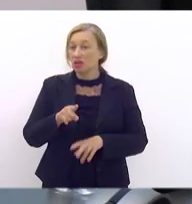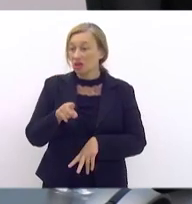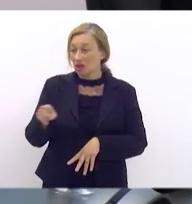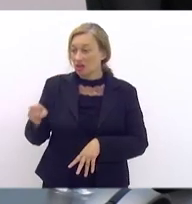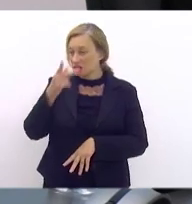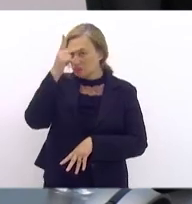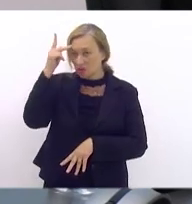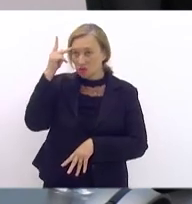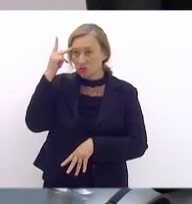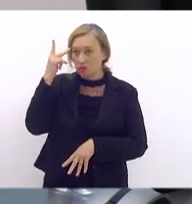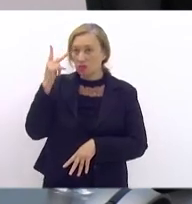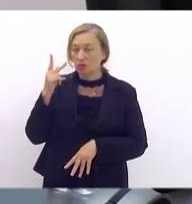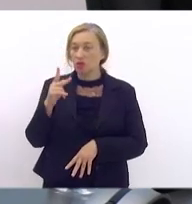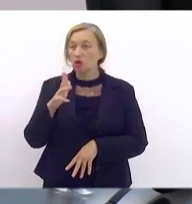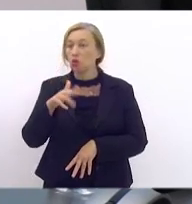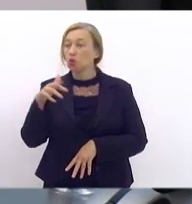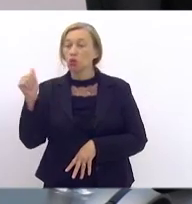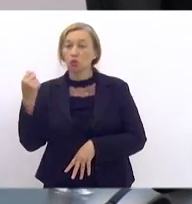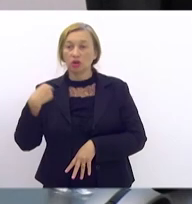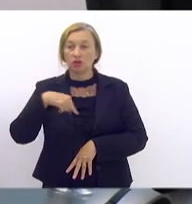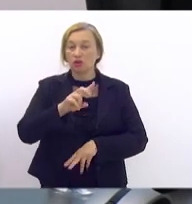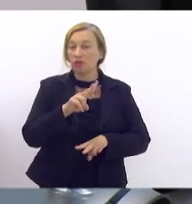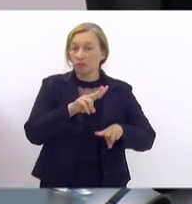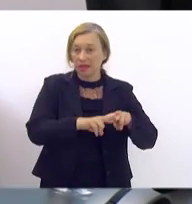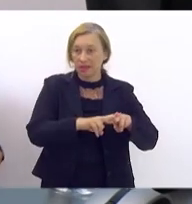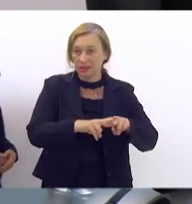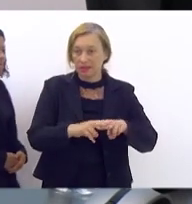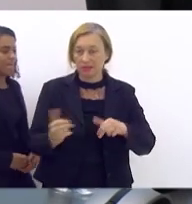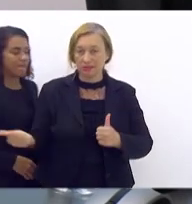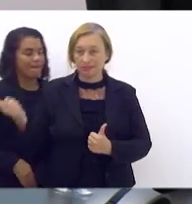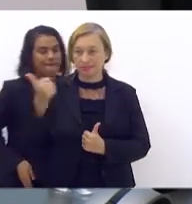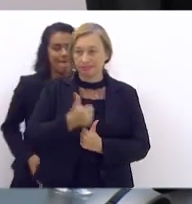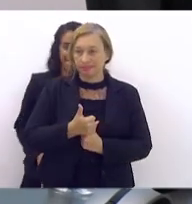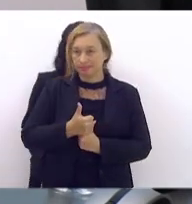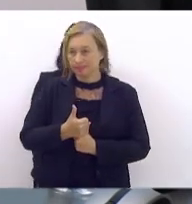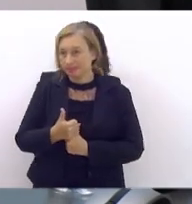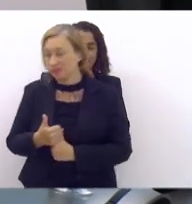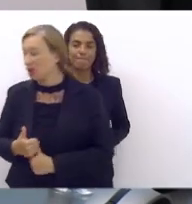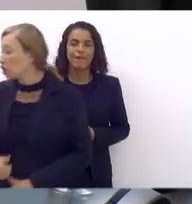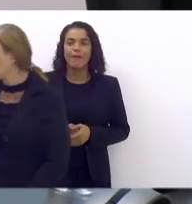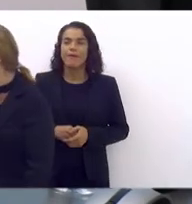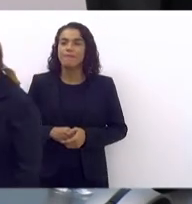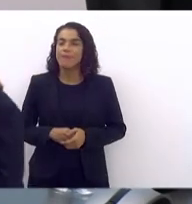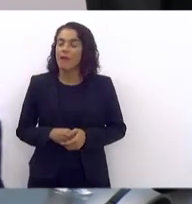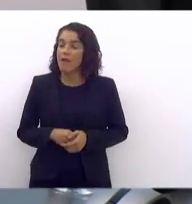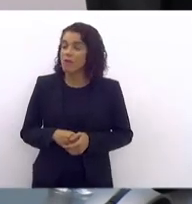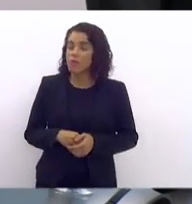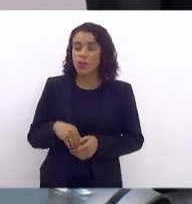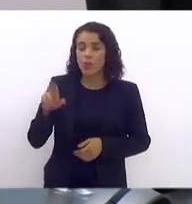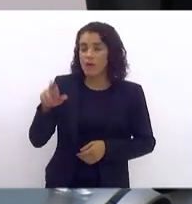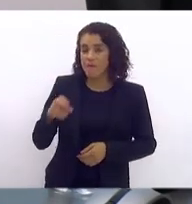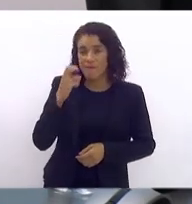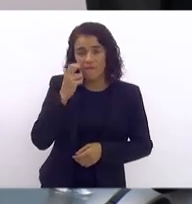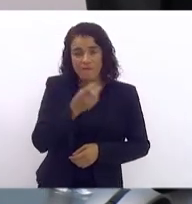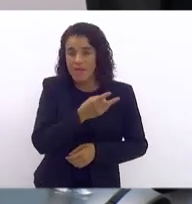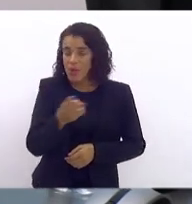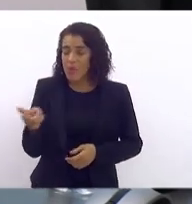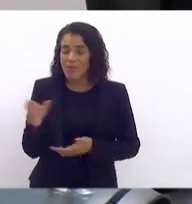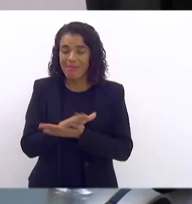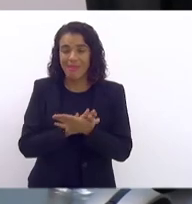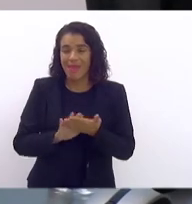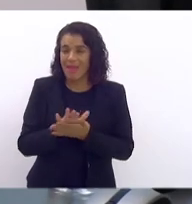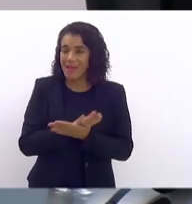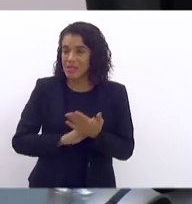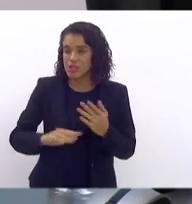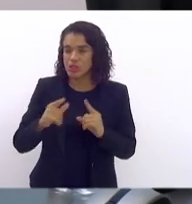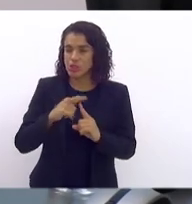sequer tinham passado por sede de delegacia assim que não tiveram na vida nenhum tipo